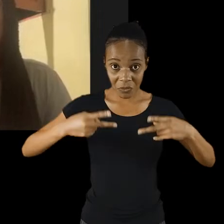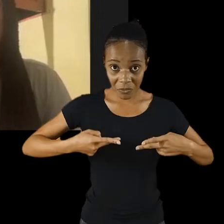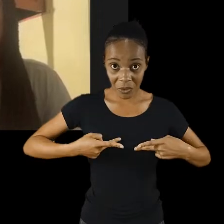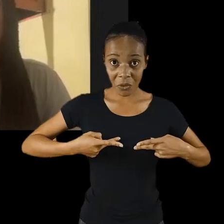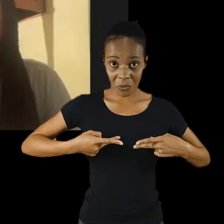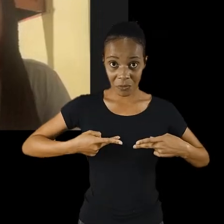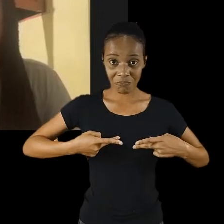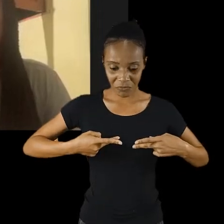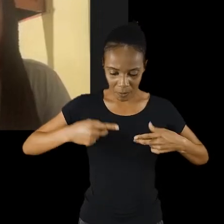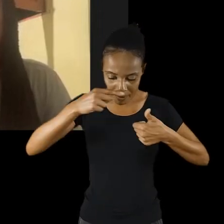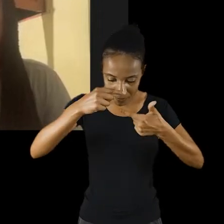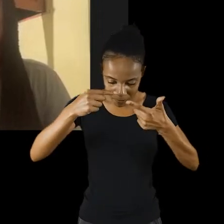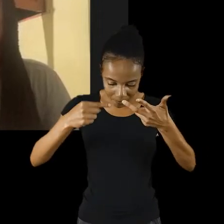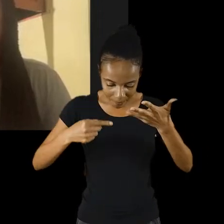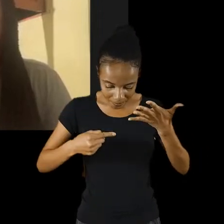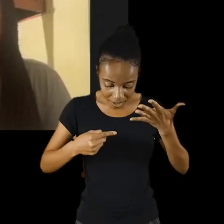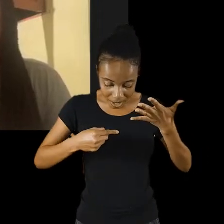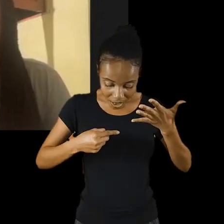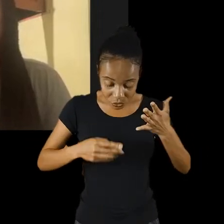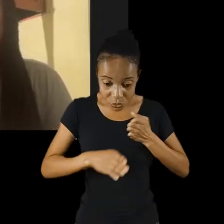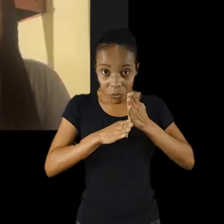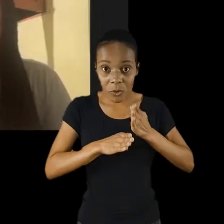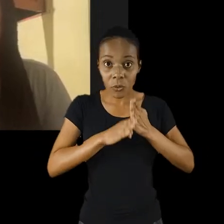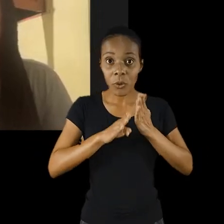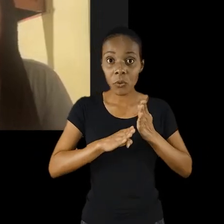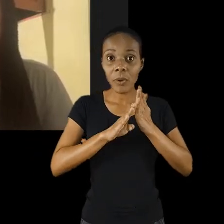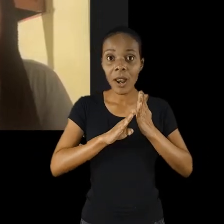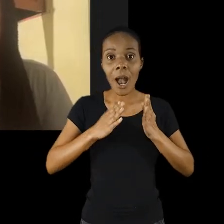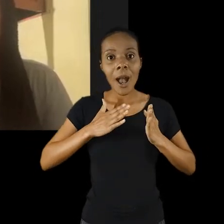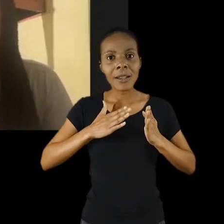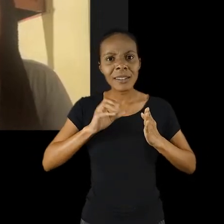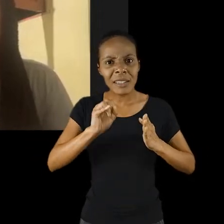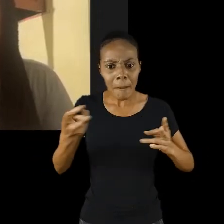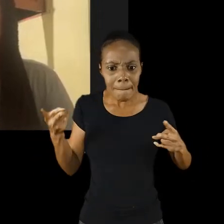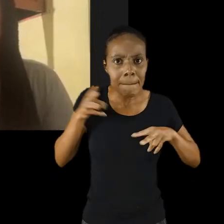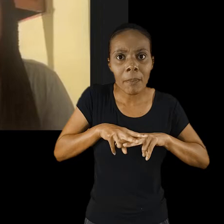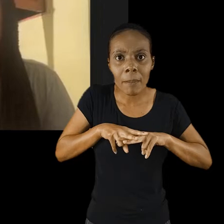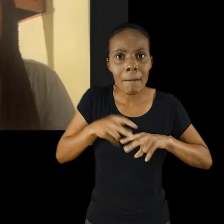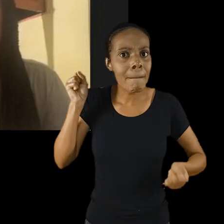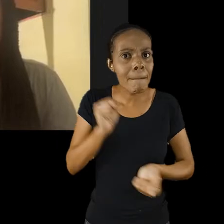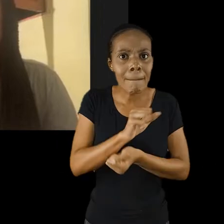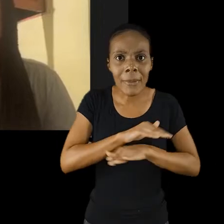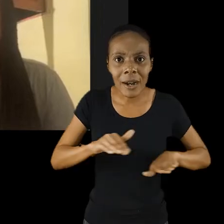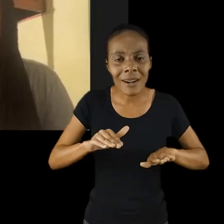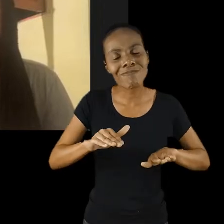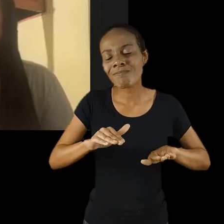Ela fica estagnada, porque é tudo que sou também, né? Assim. Sim.